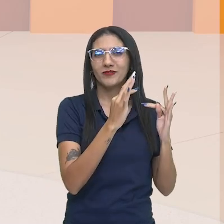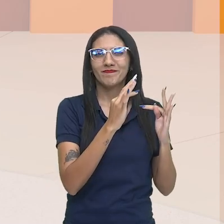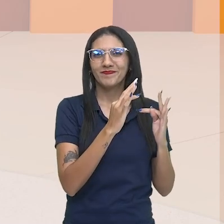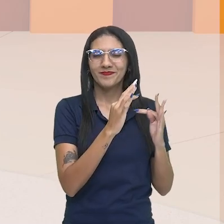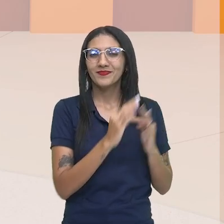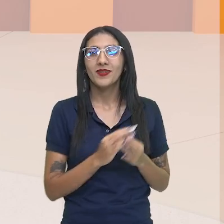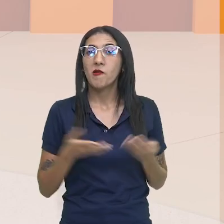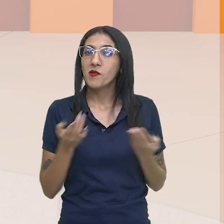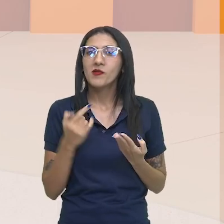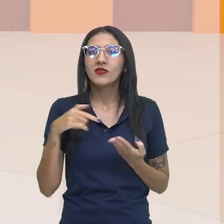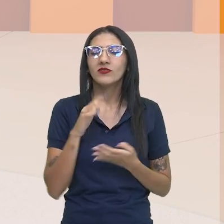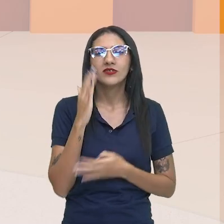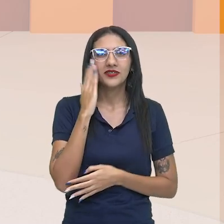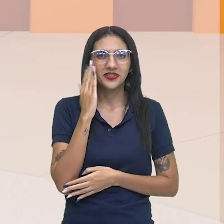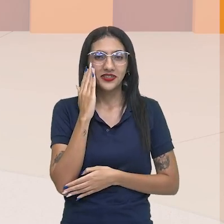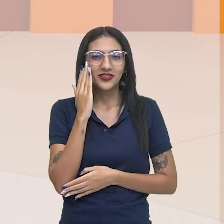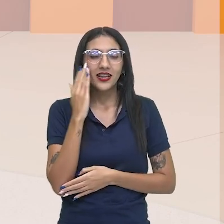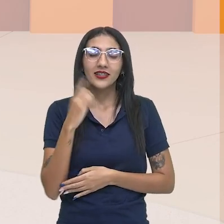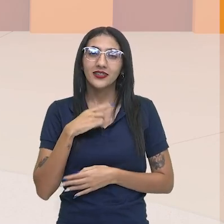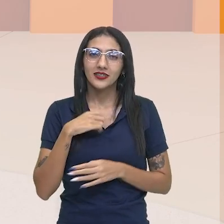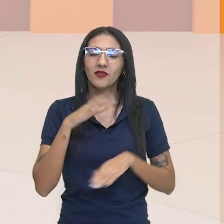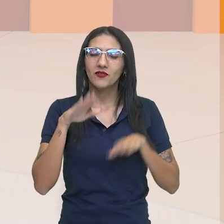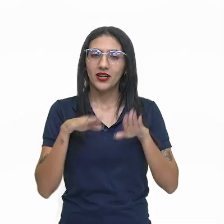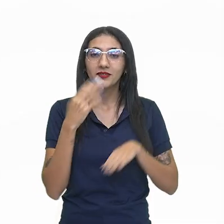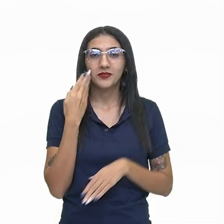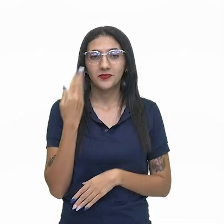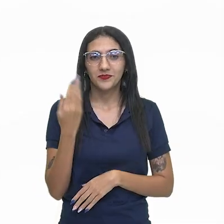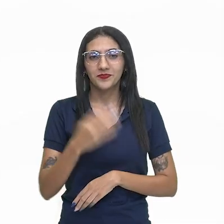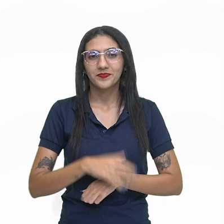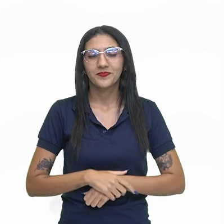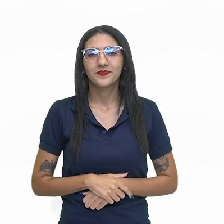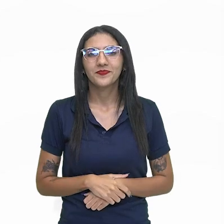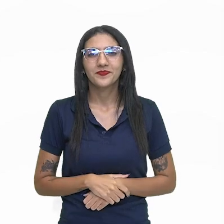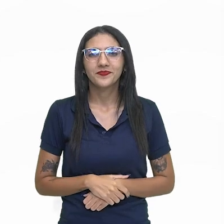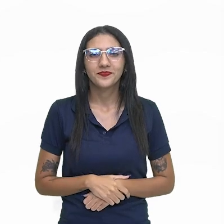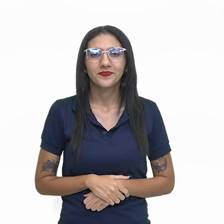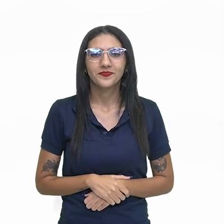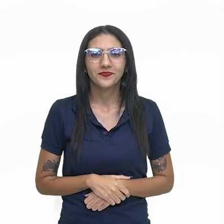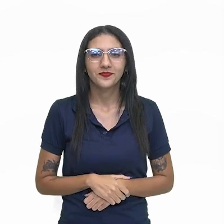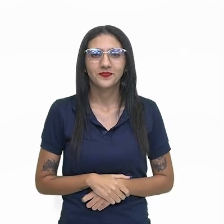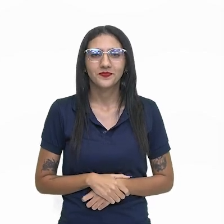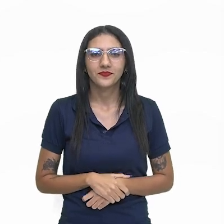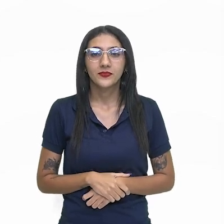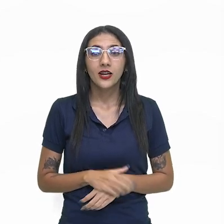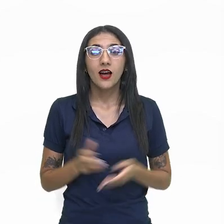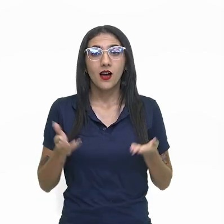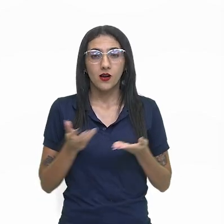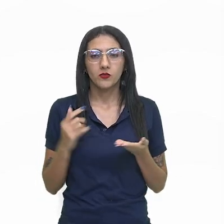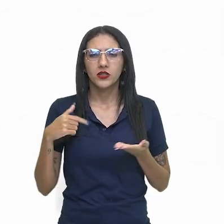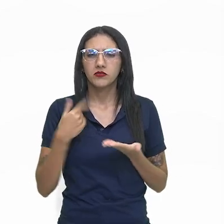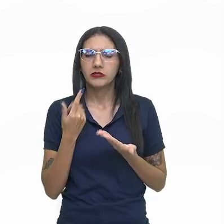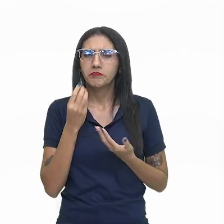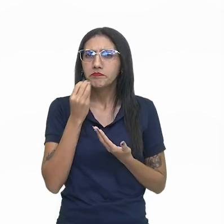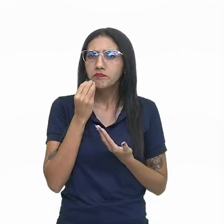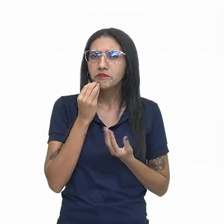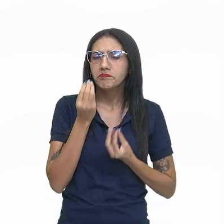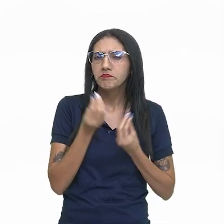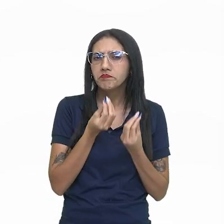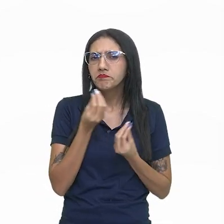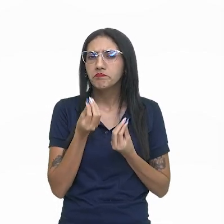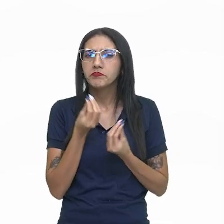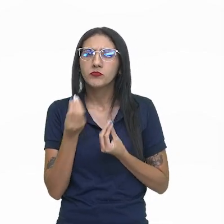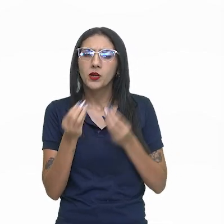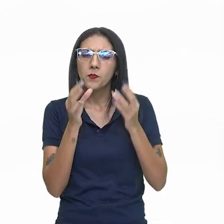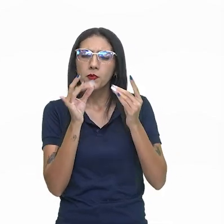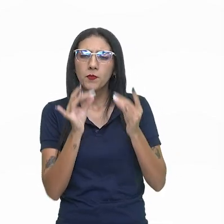nessa aula aqui que tem essas variações. Então vamos dar uma olhada nessa próxima tela. A gente vai tentar entender alguns fatores